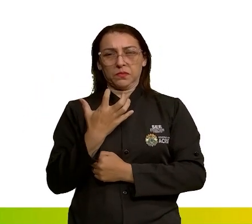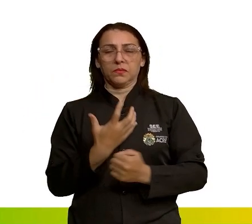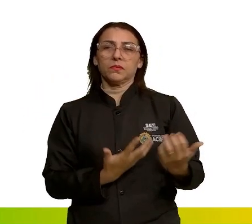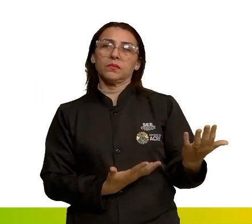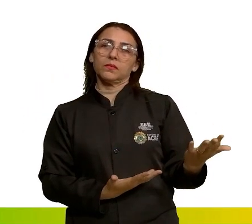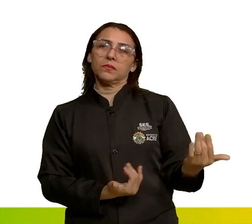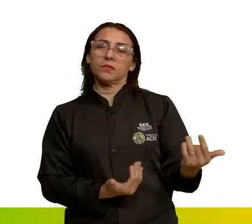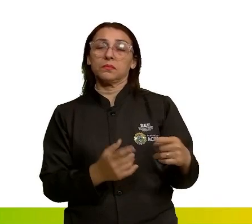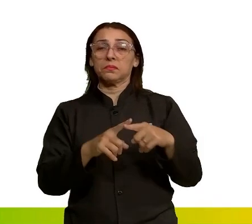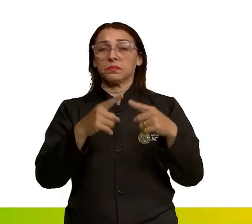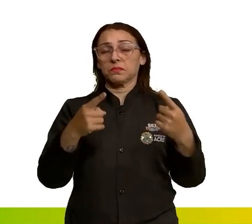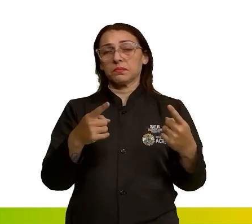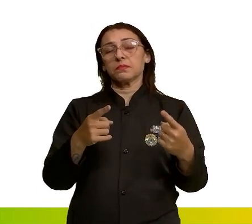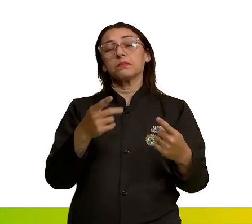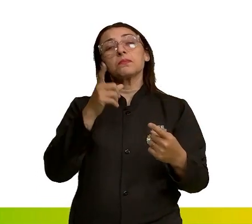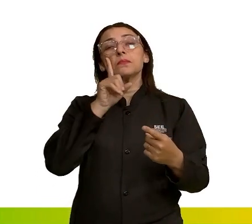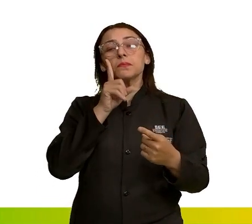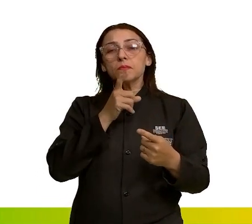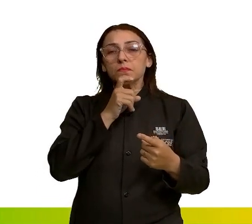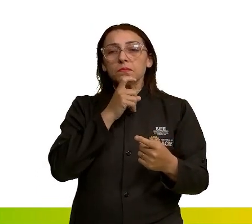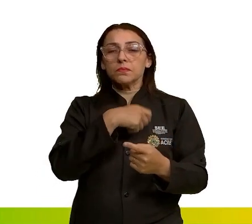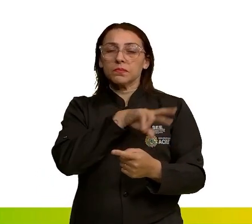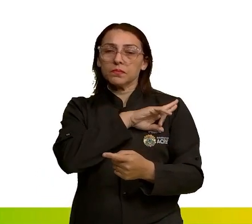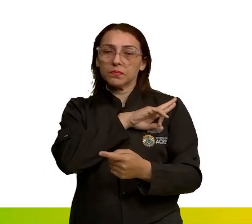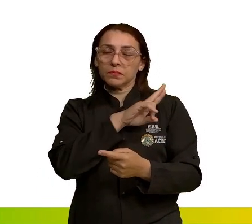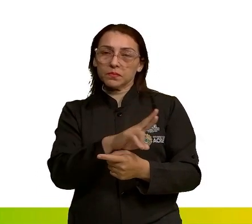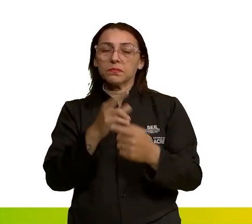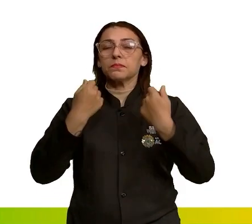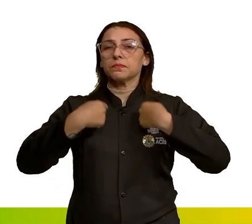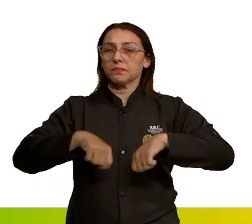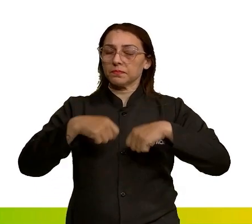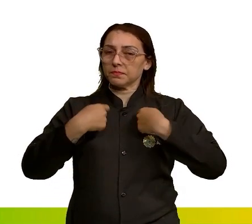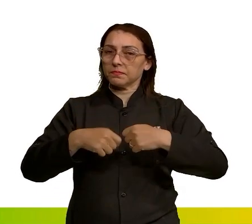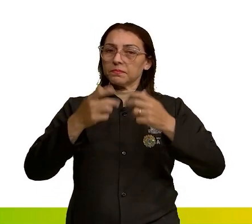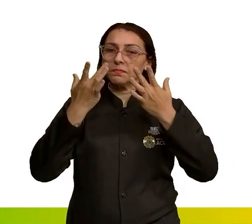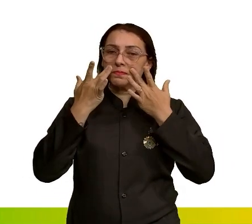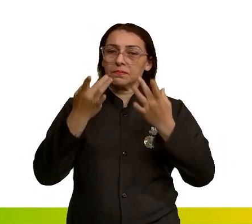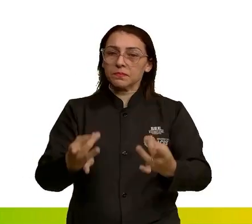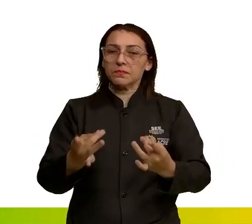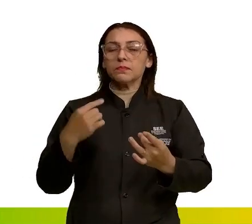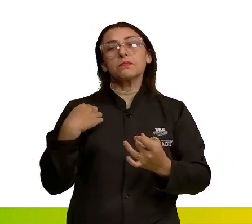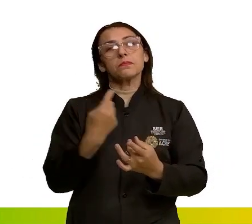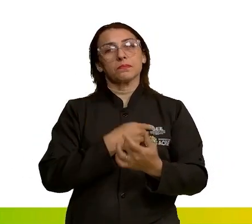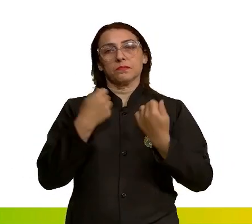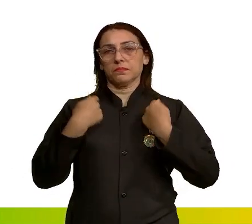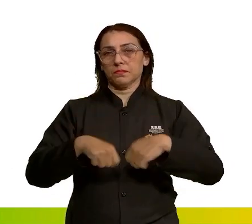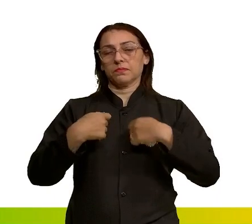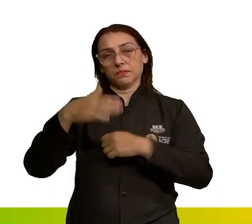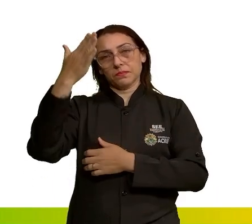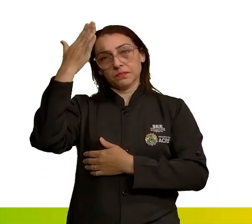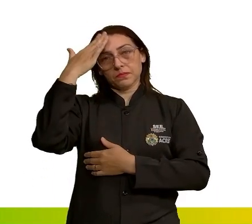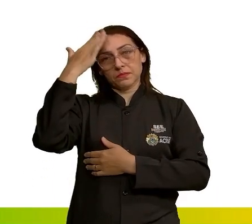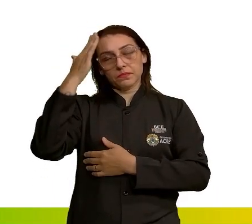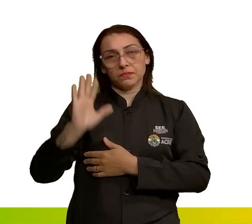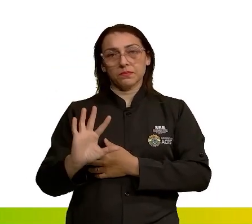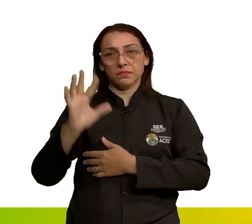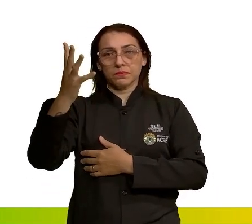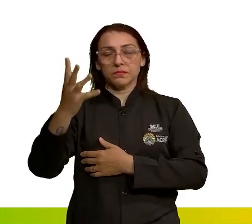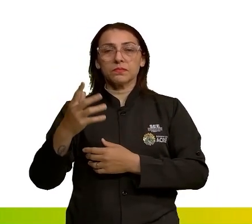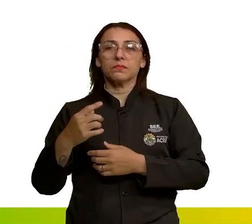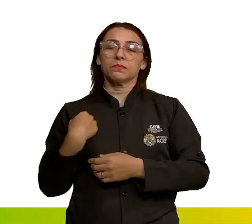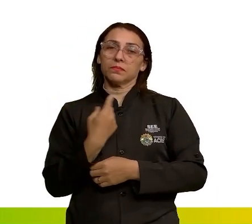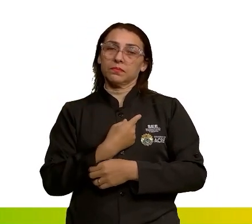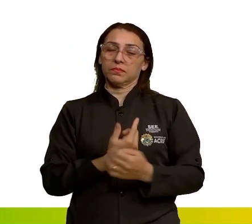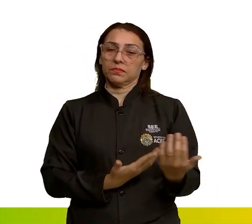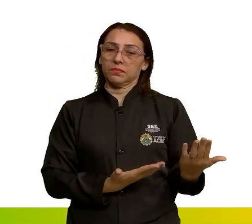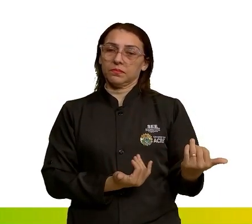juventude, mas os pais e responsáveis precisam estar atentos e a gente tem que entender essa situação quando a gente